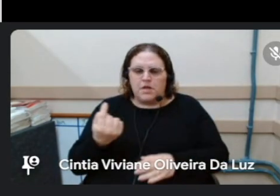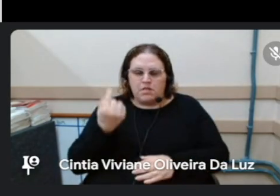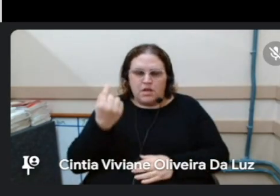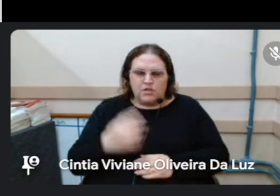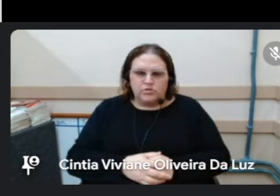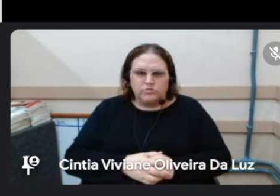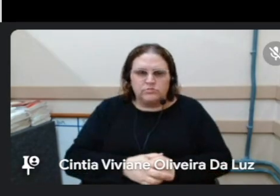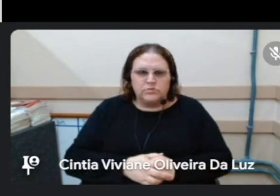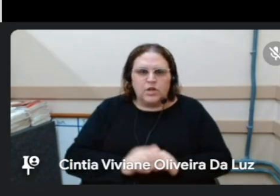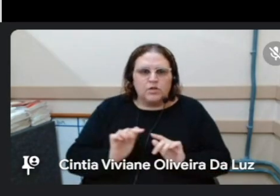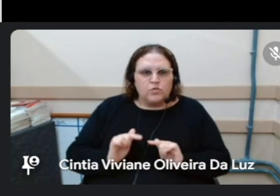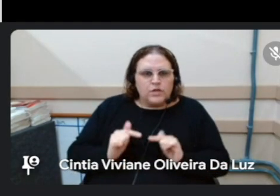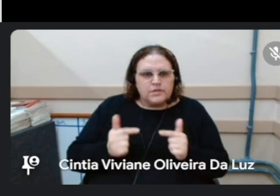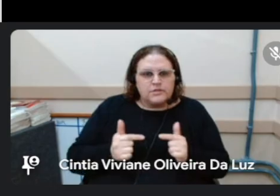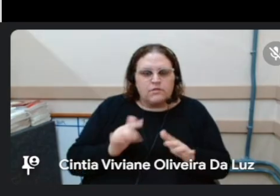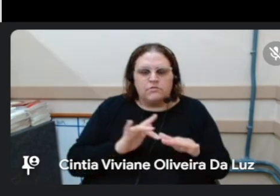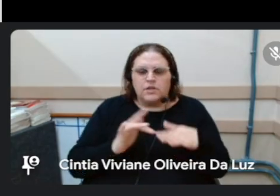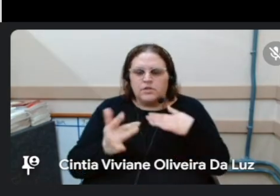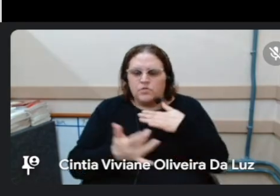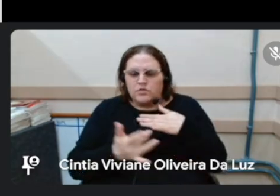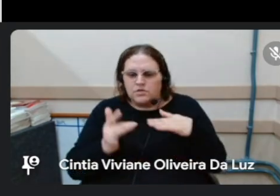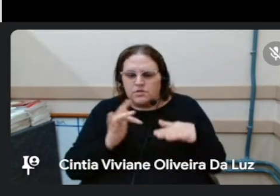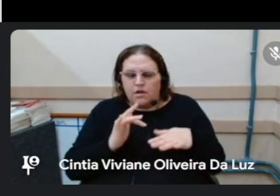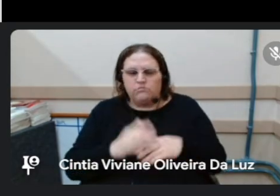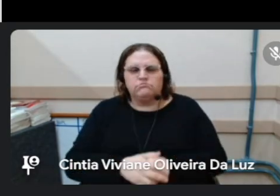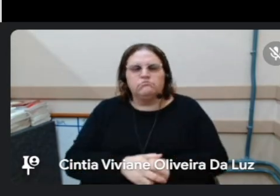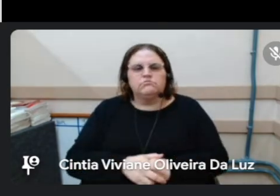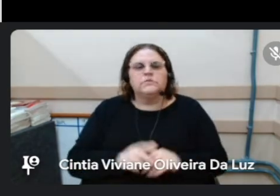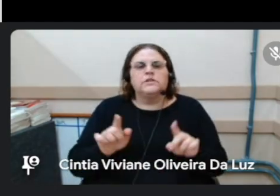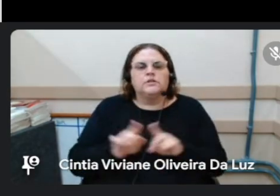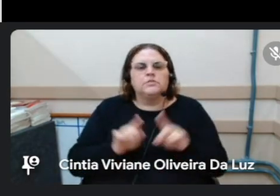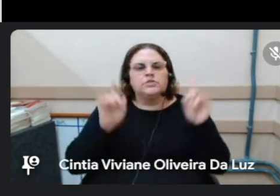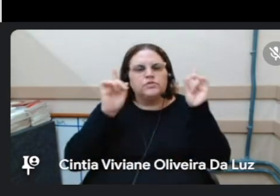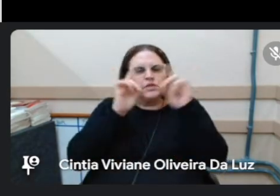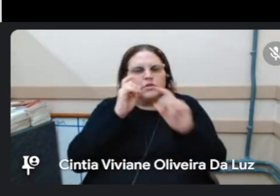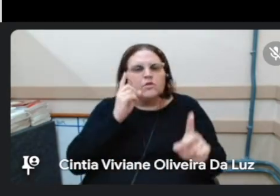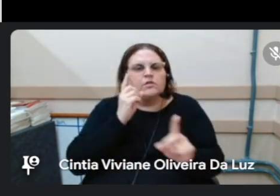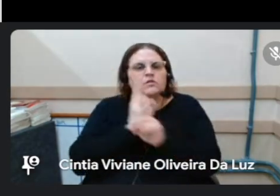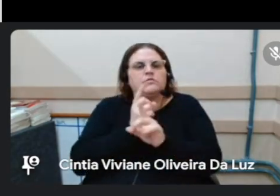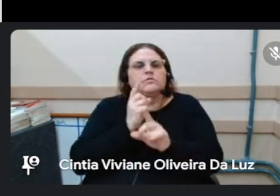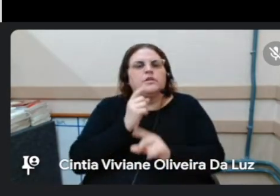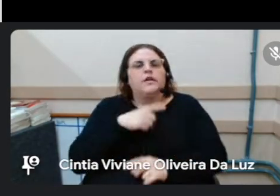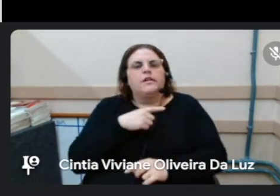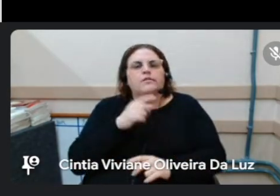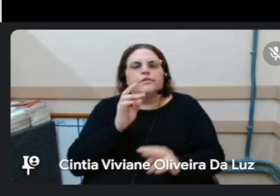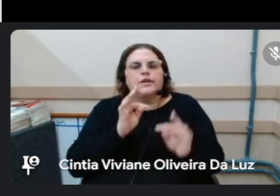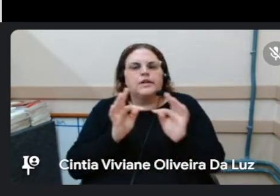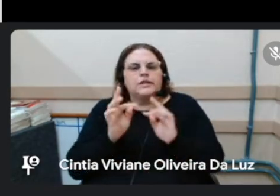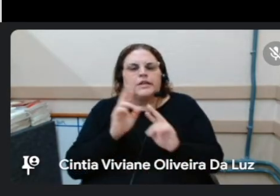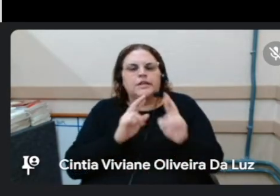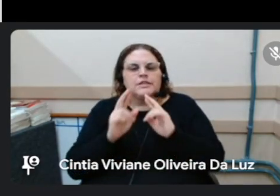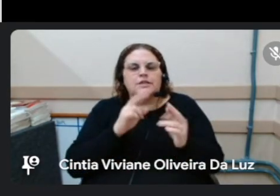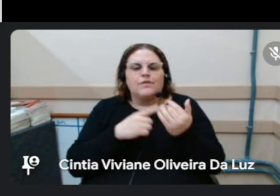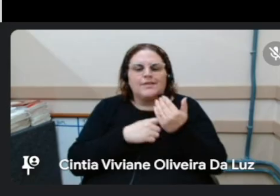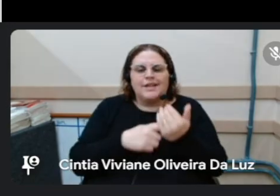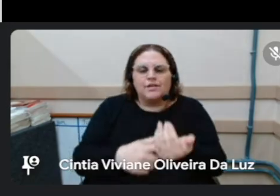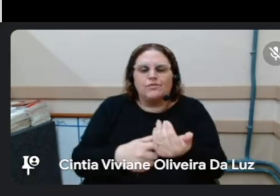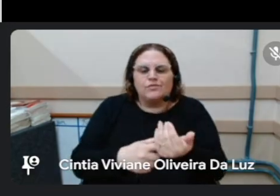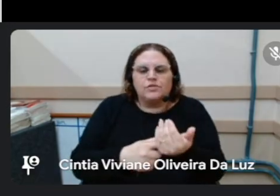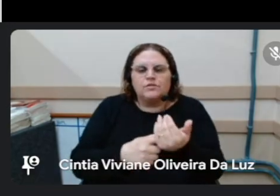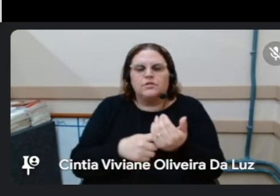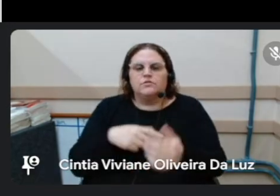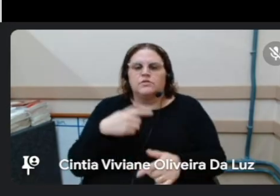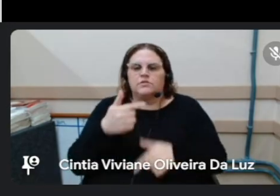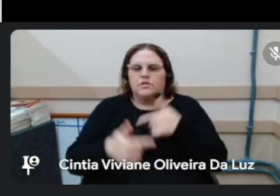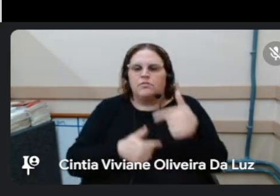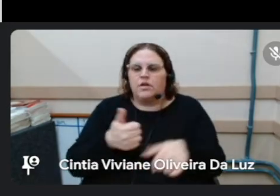nas redes sociais e as dificuldades encontradas com relação à tecnologia e sua em sua atuação profissional